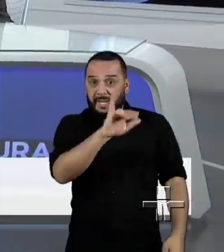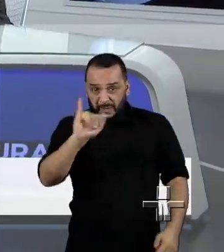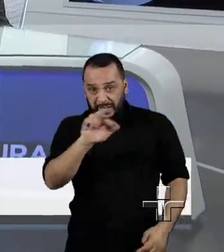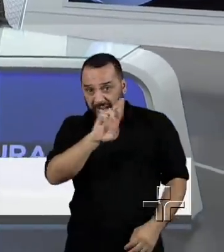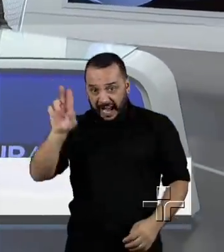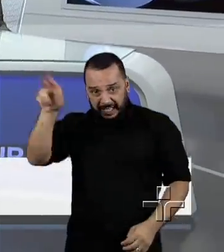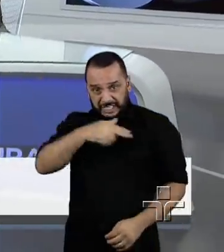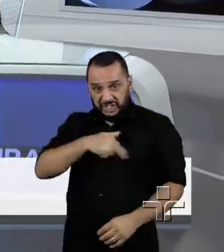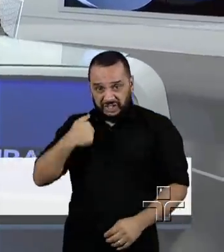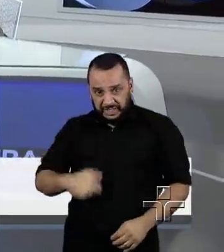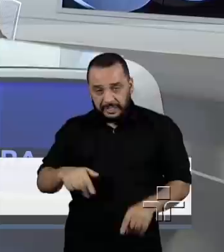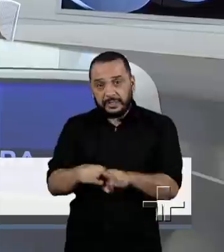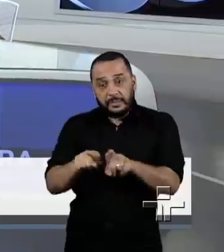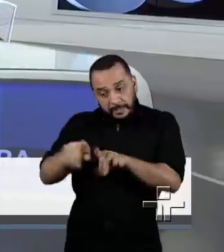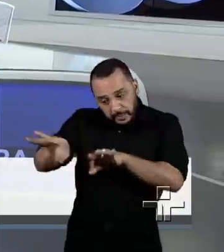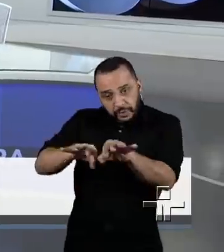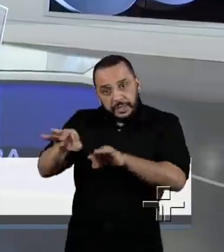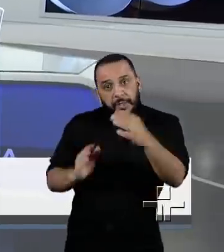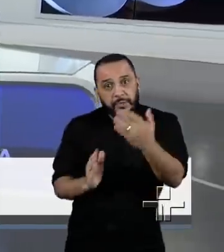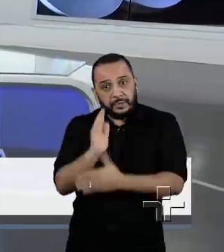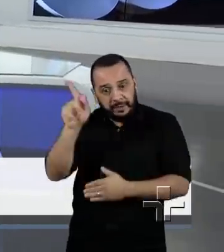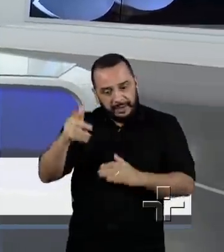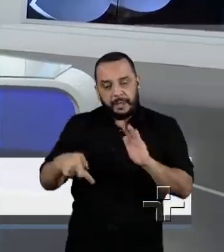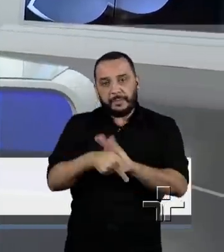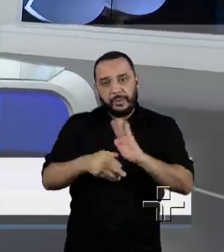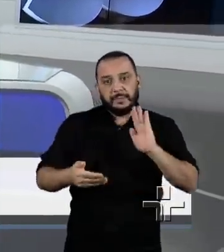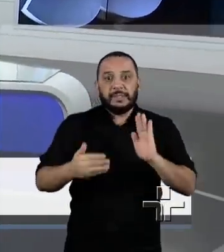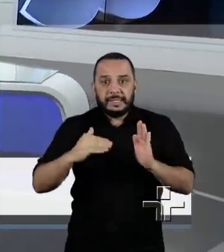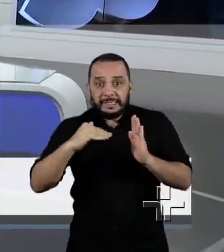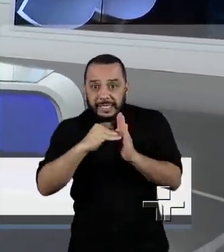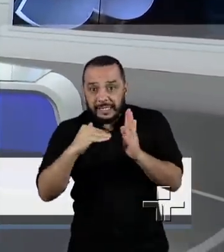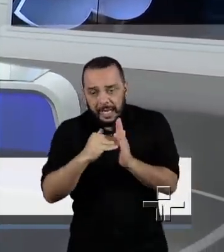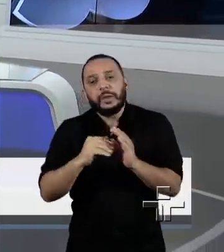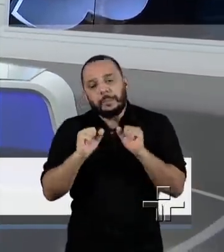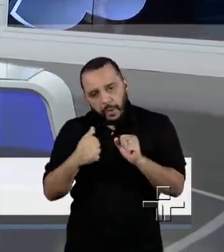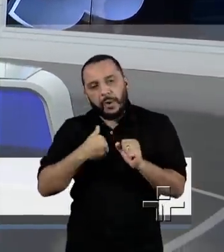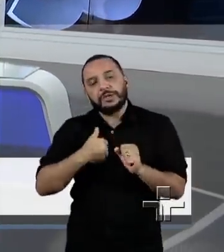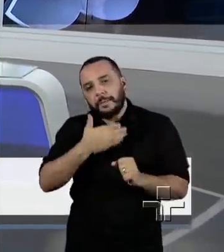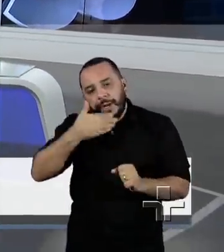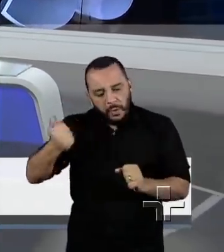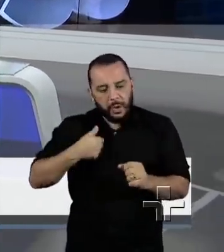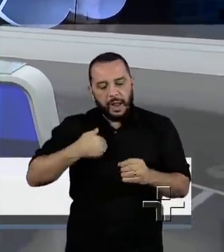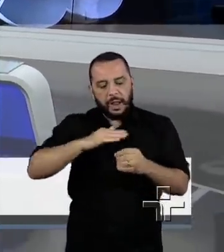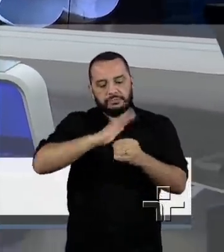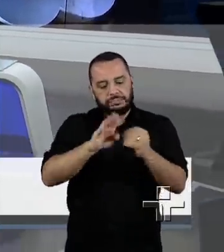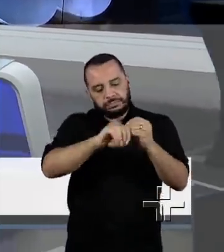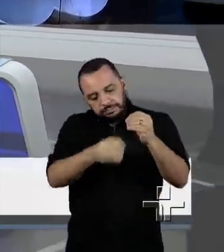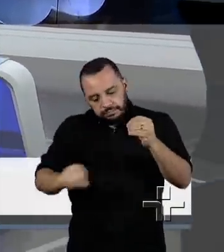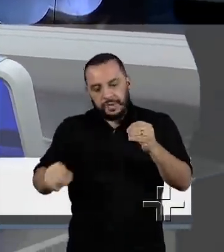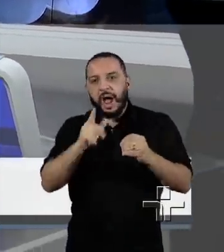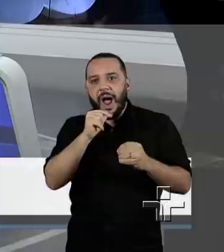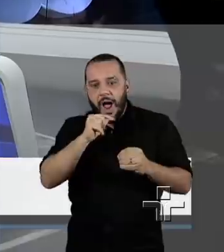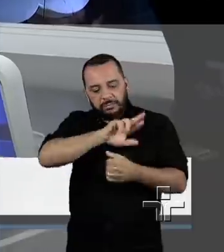de saneamento aprovado no Senado pode melhorar o atendimento de água e esgoto à população. Voltamos já.